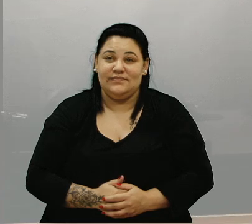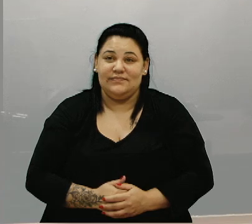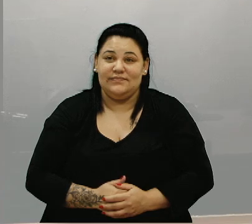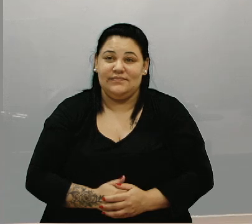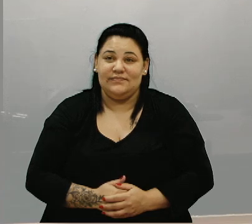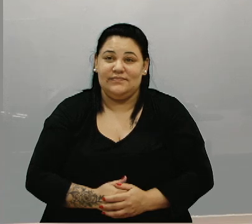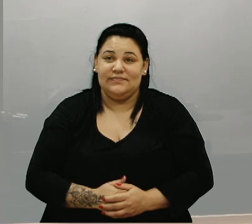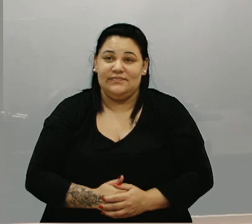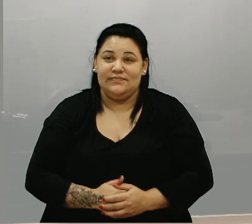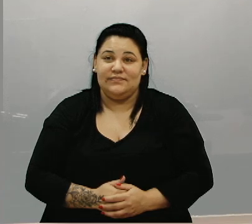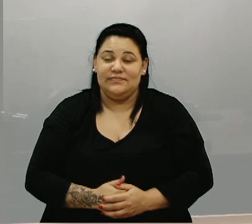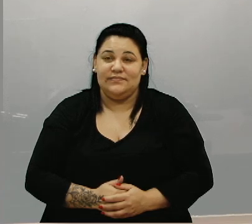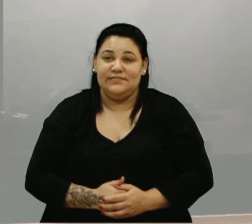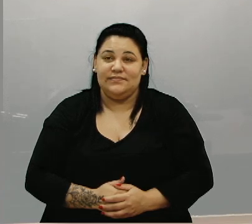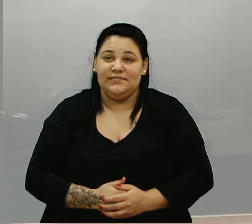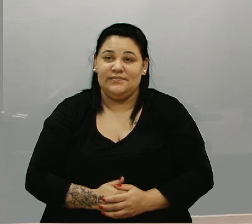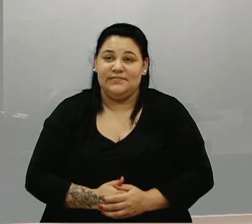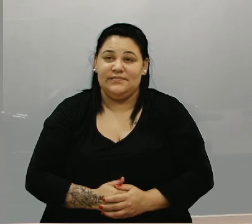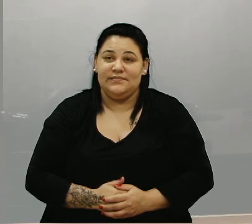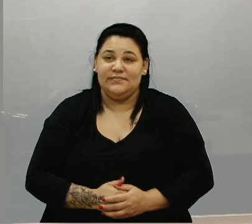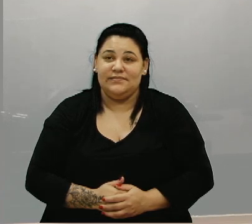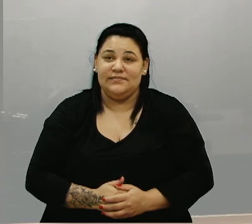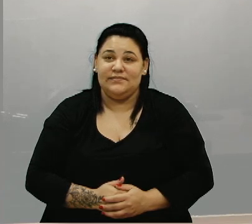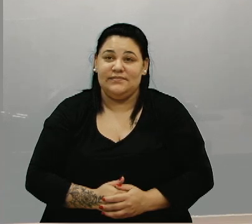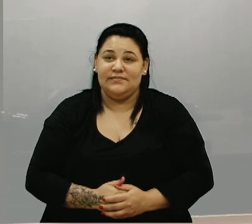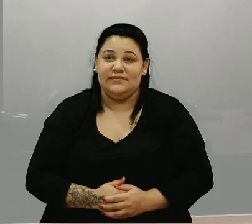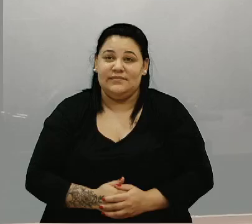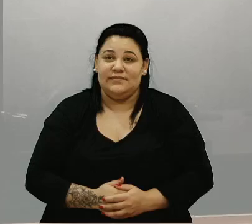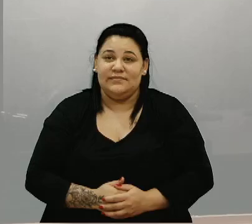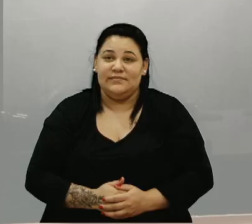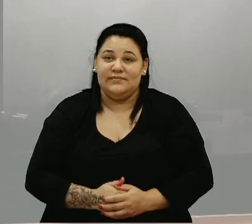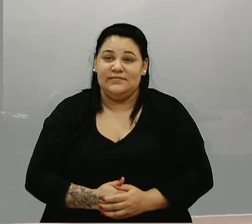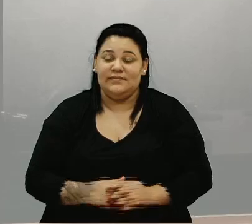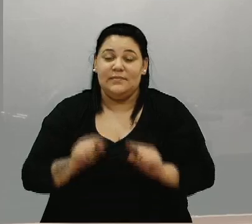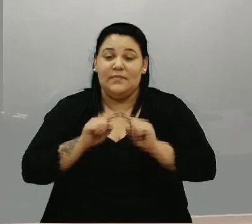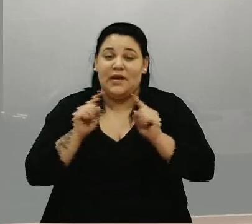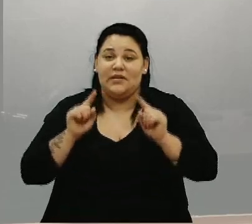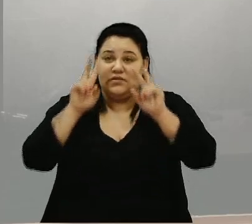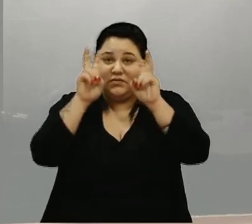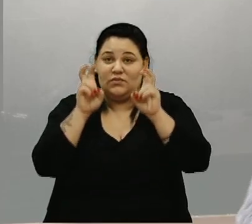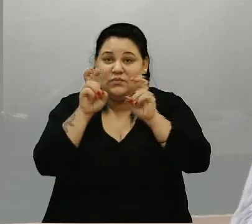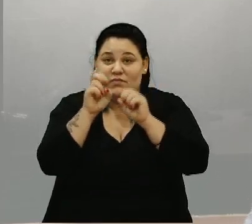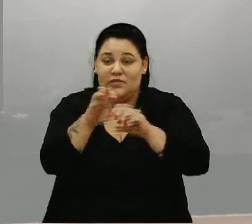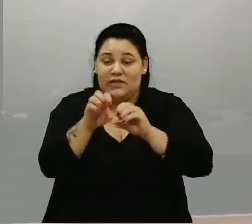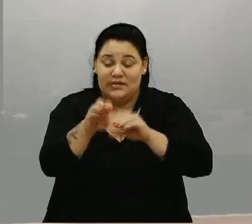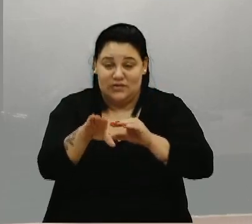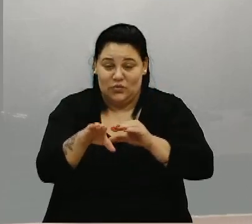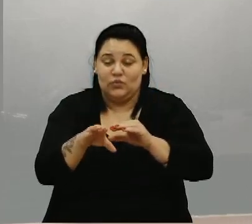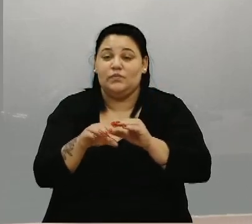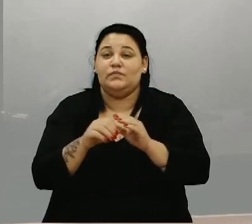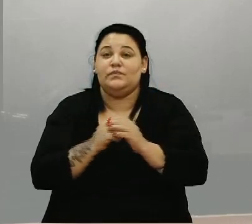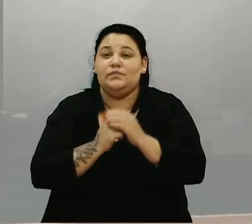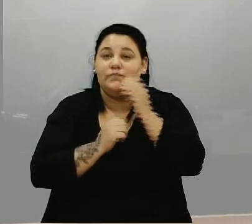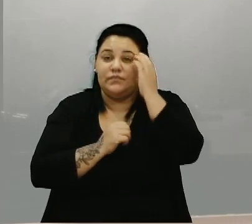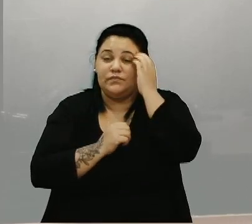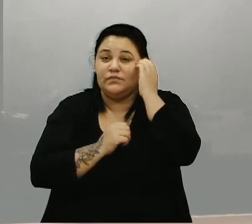Acho que sim. Vamos organizar. Mas sobre a educação,